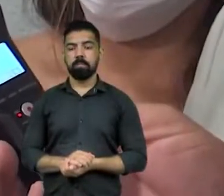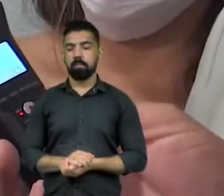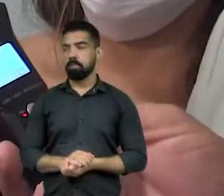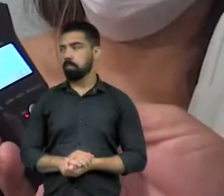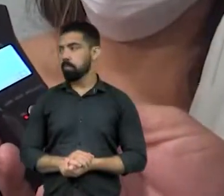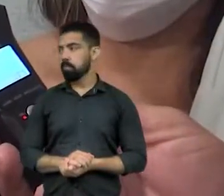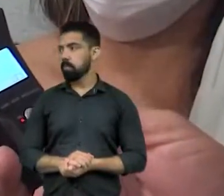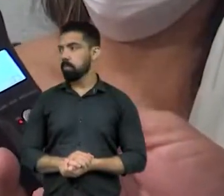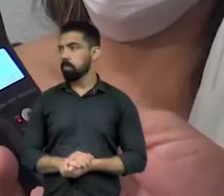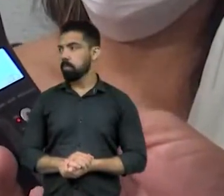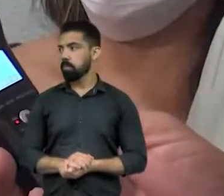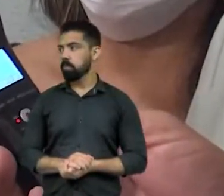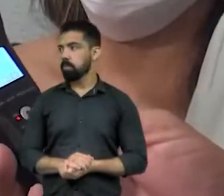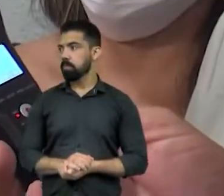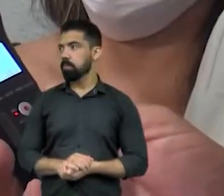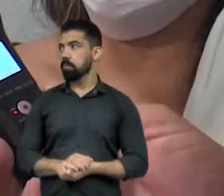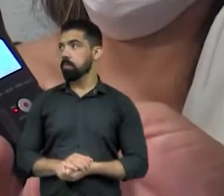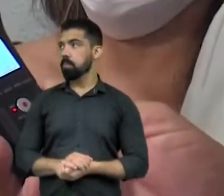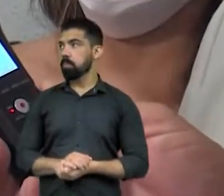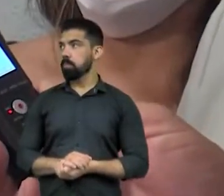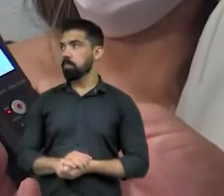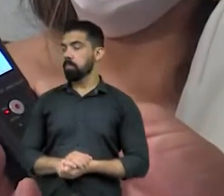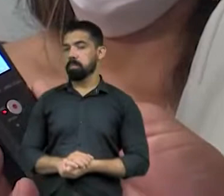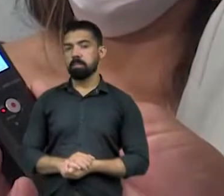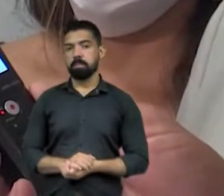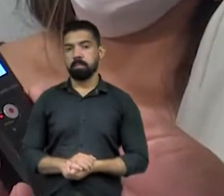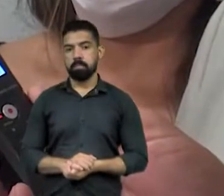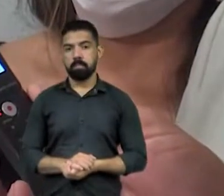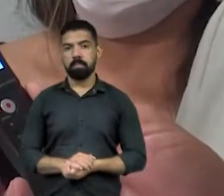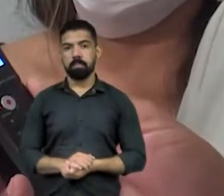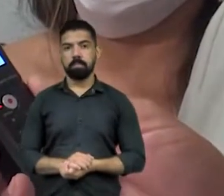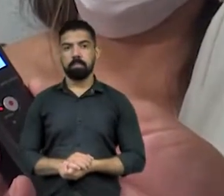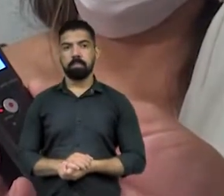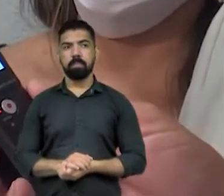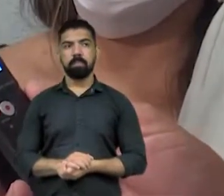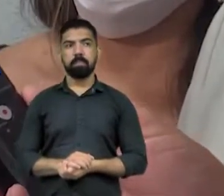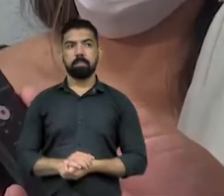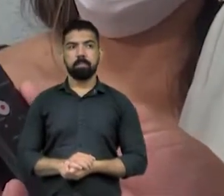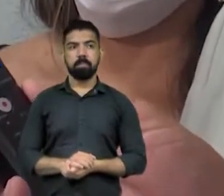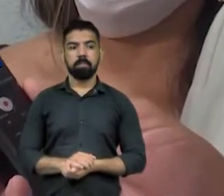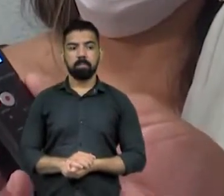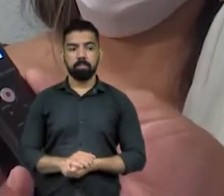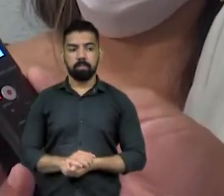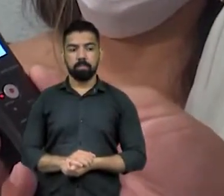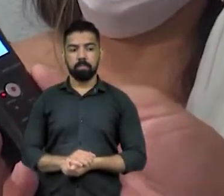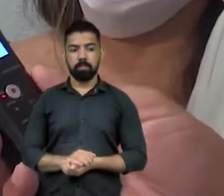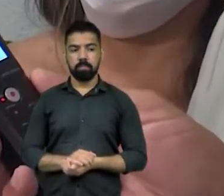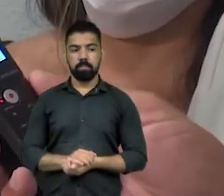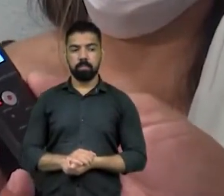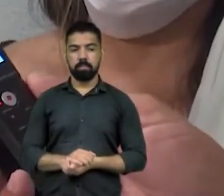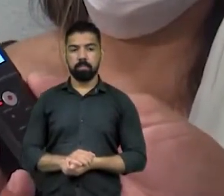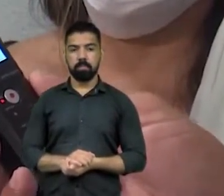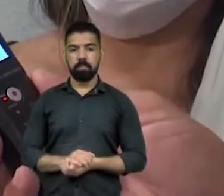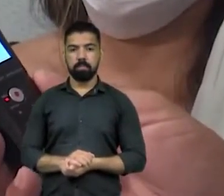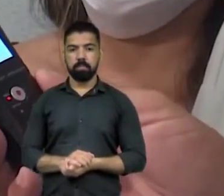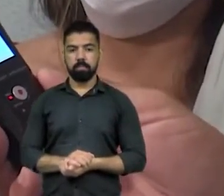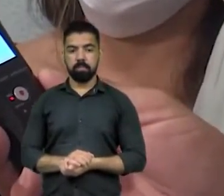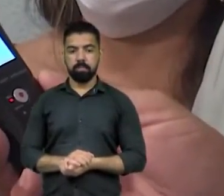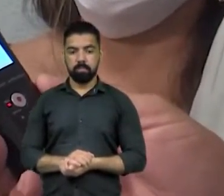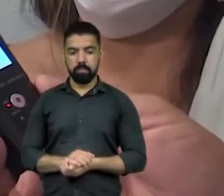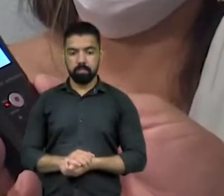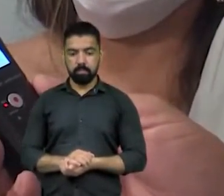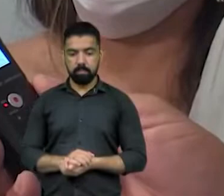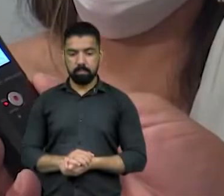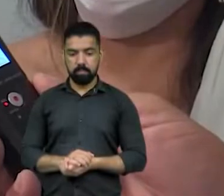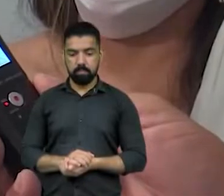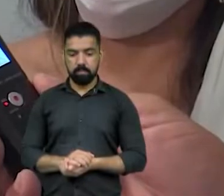de inteligência e de monitoramento das ações da segurança. No caso aqui, são 15 câmeras que